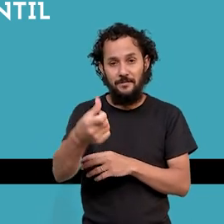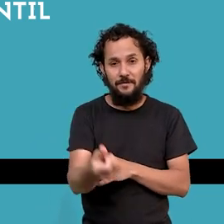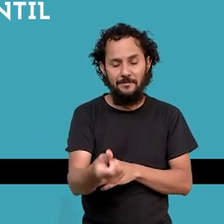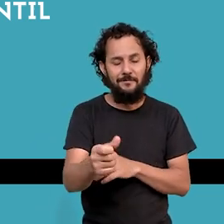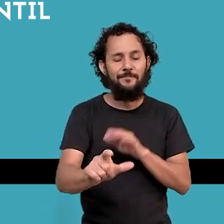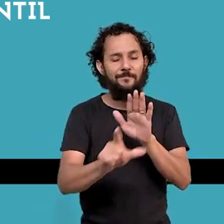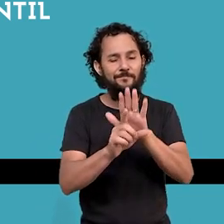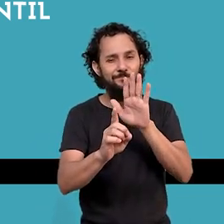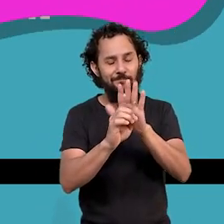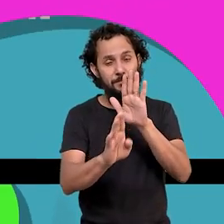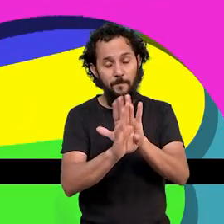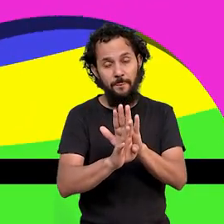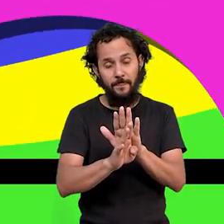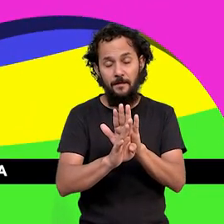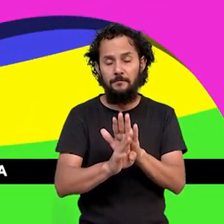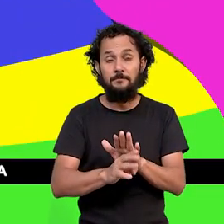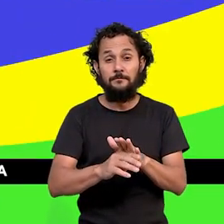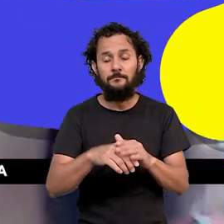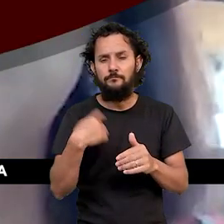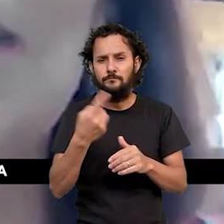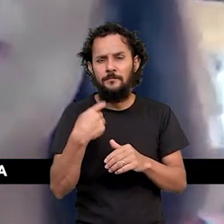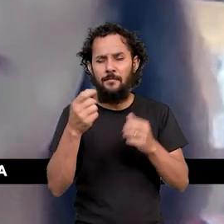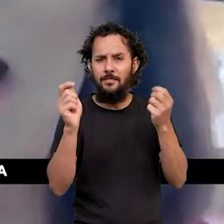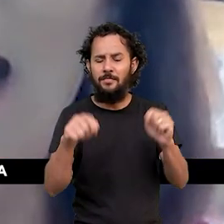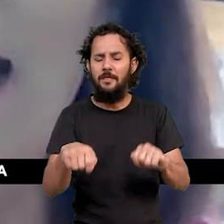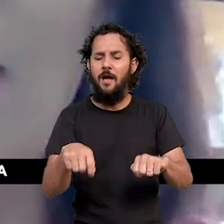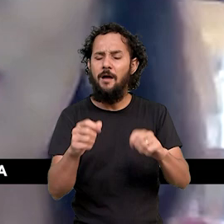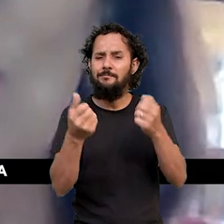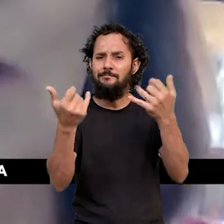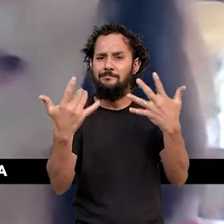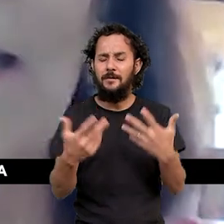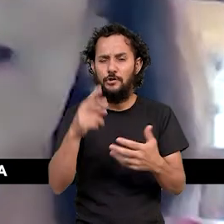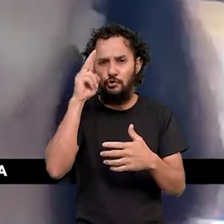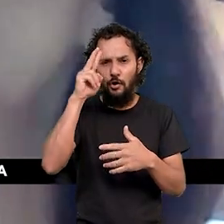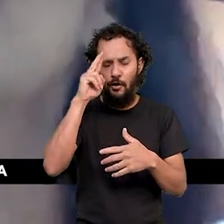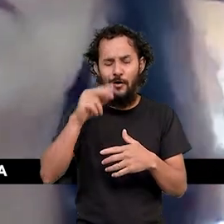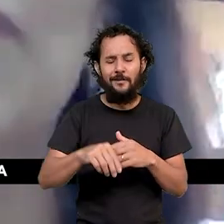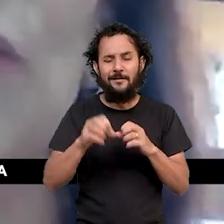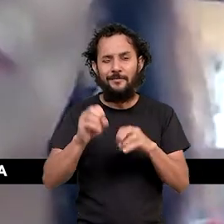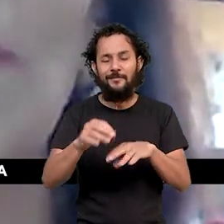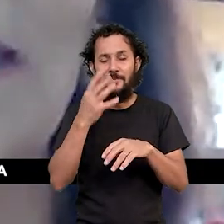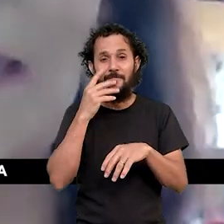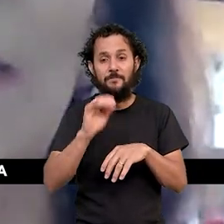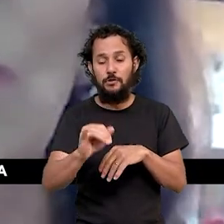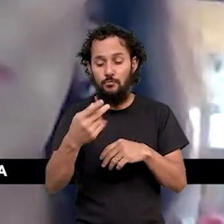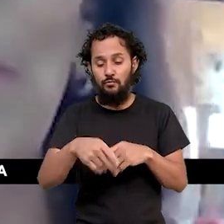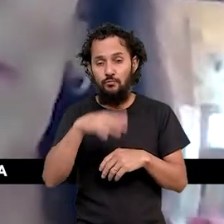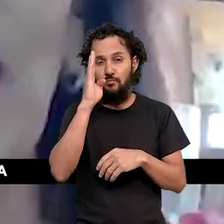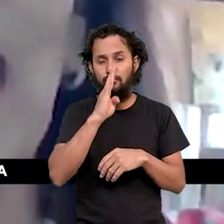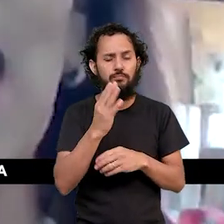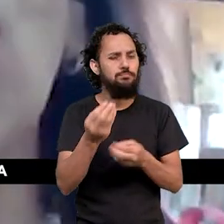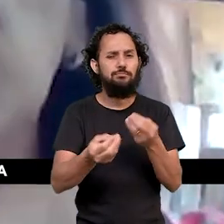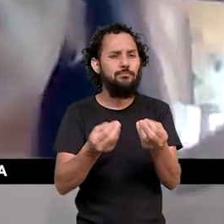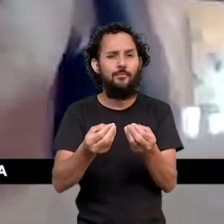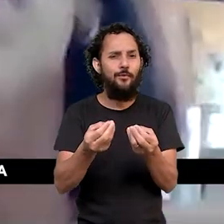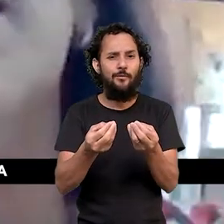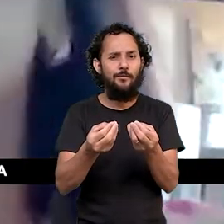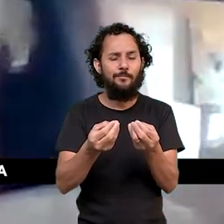Leis de Diretrizes e Bases da Educação. Nós podemos situar a história da educação infantil no Brasil